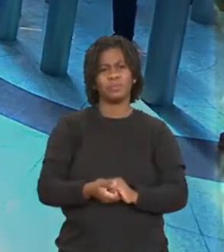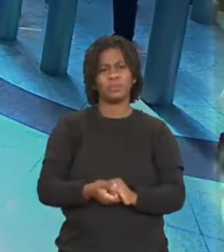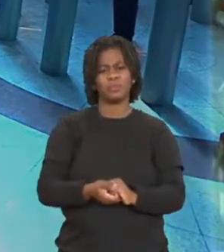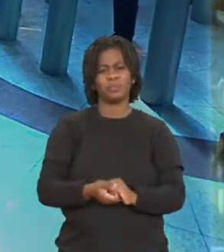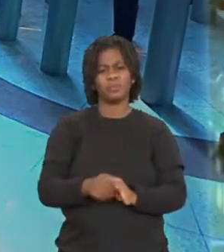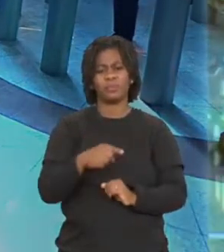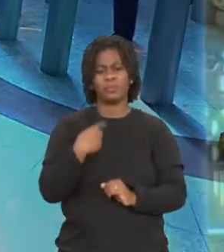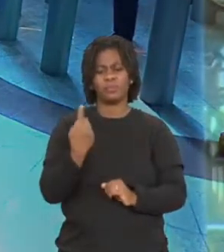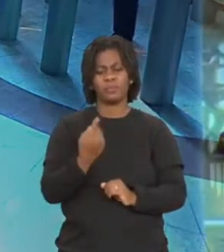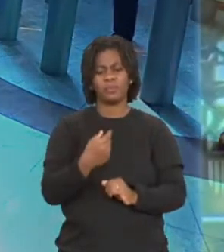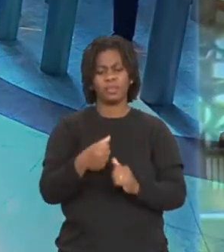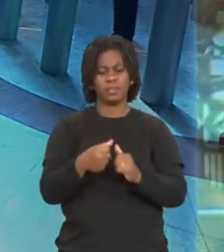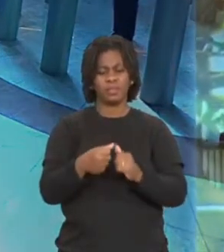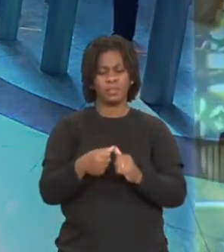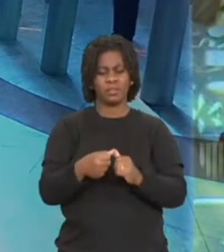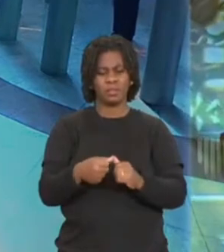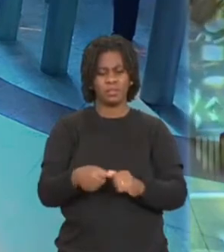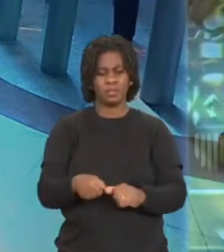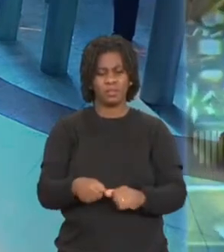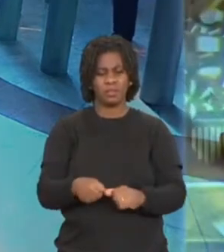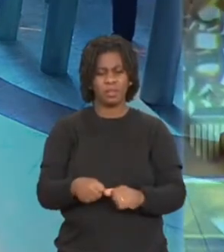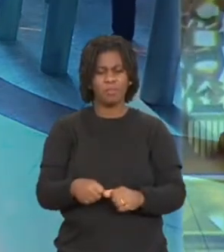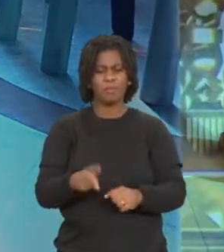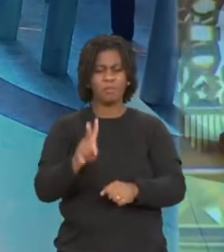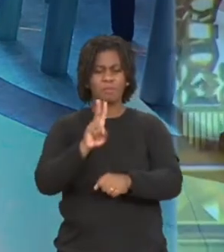nós estamos indo para o Jaboque.